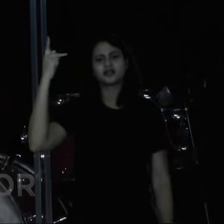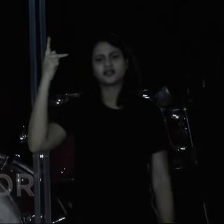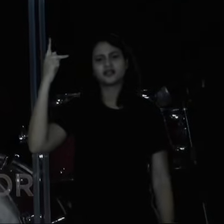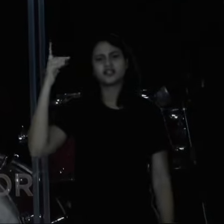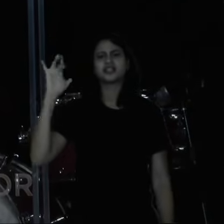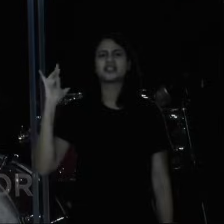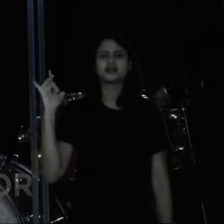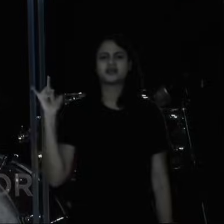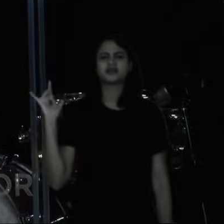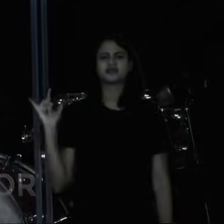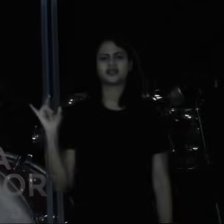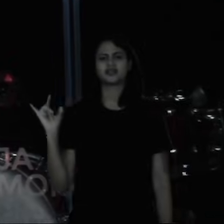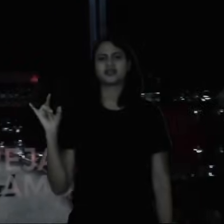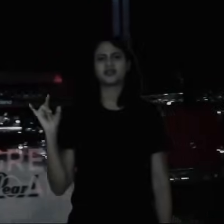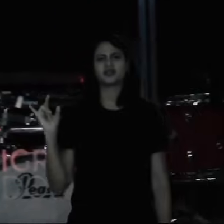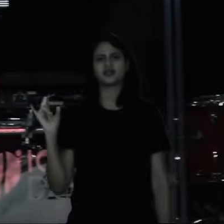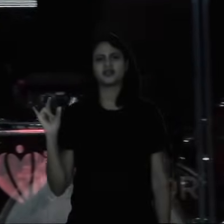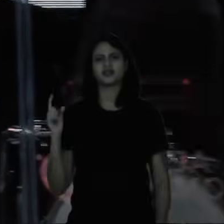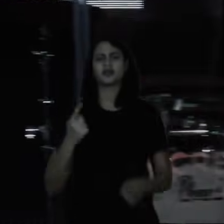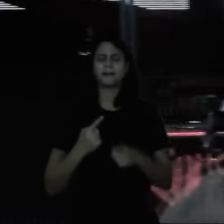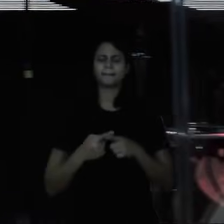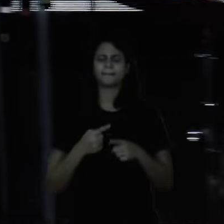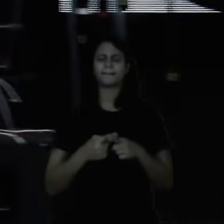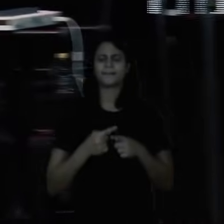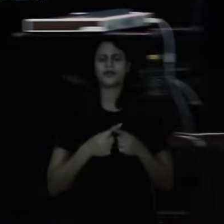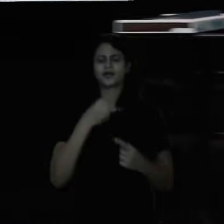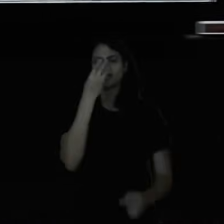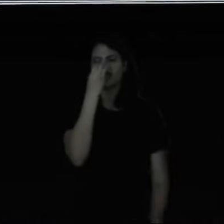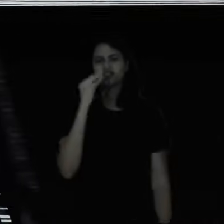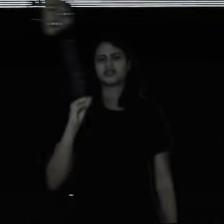rejeição. Viram os pais.